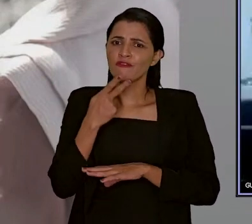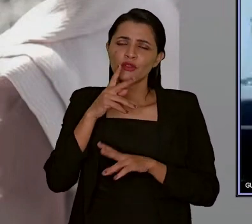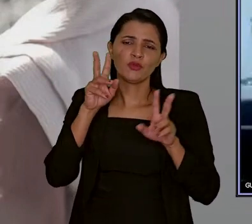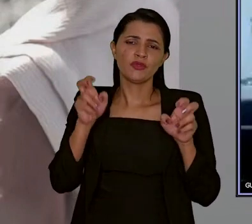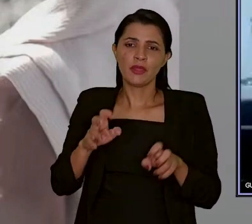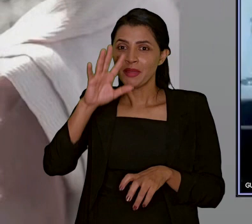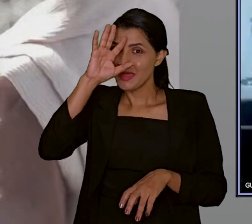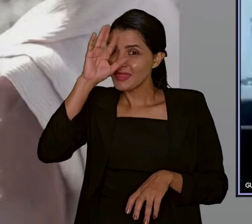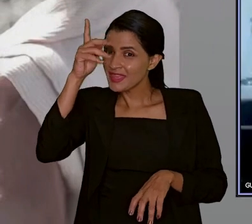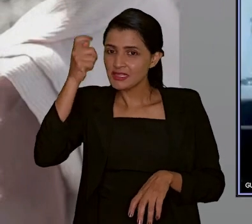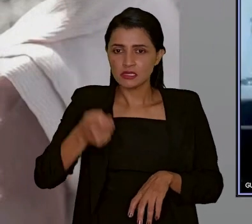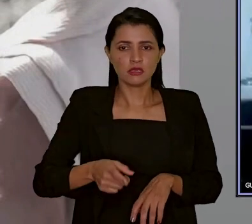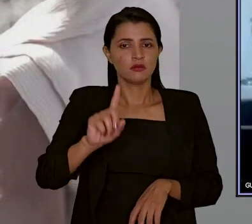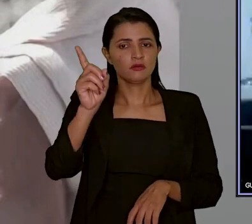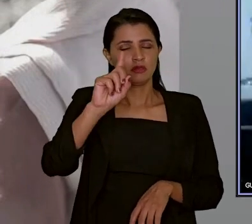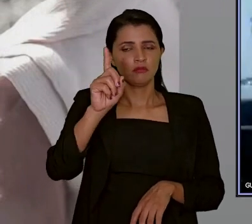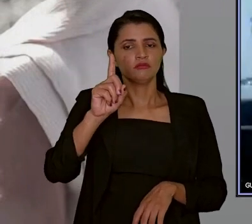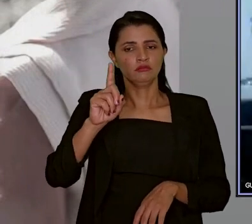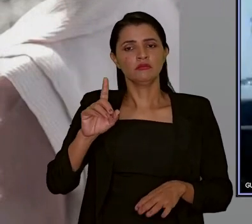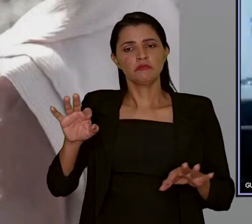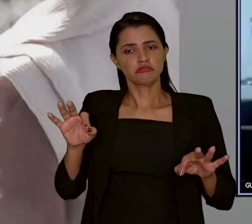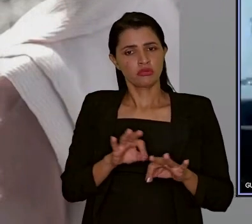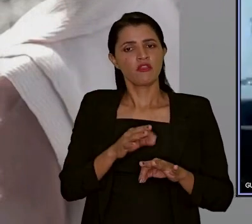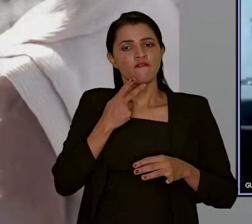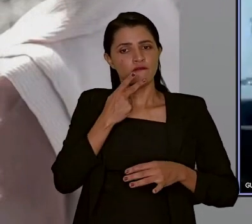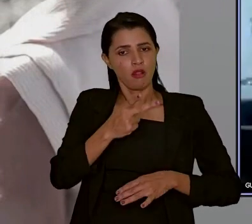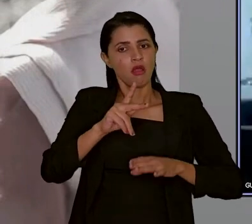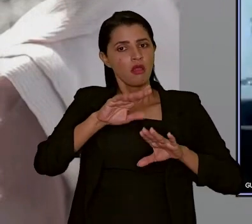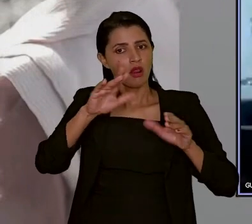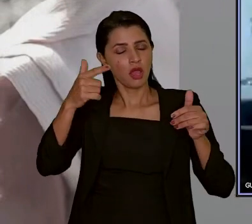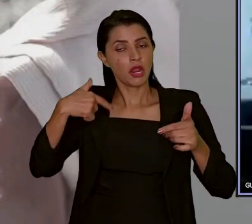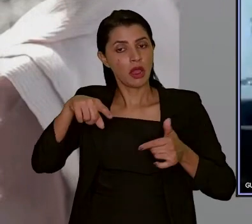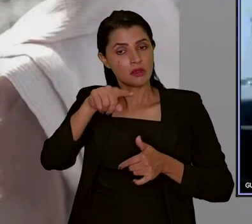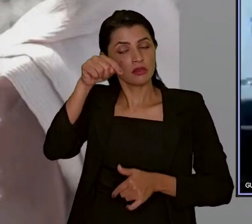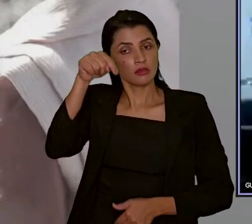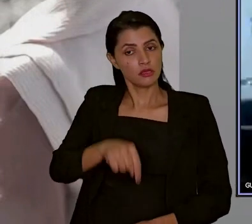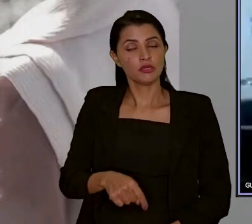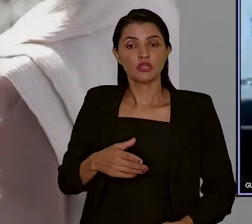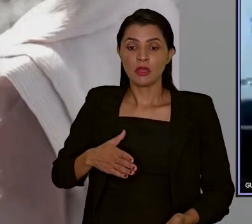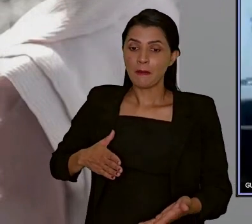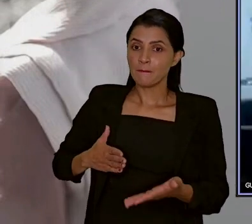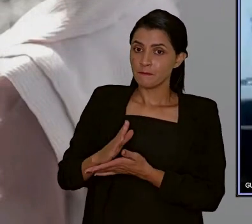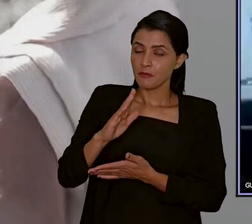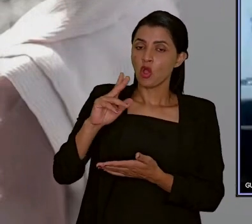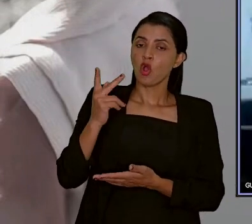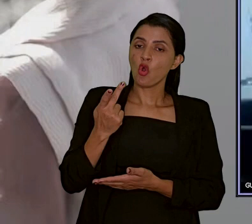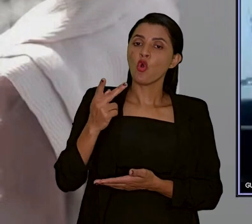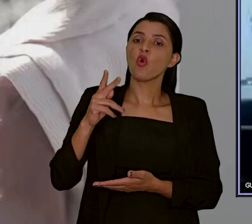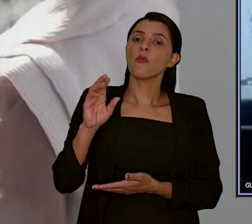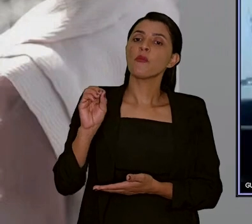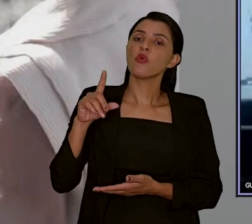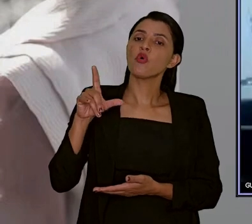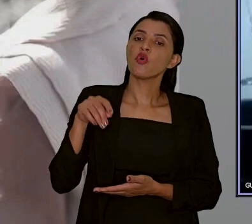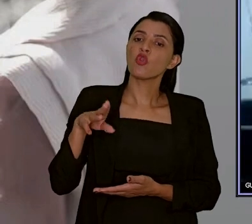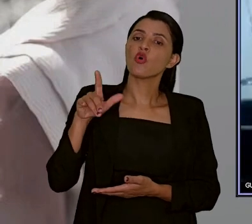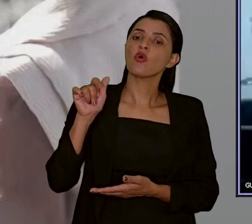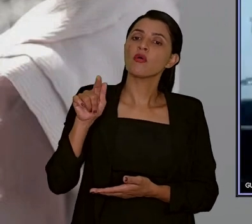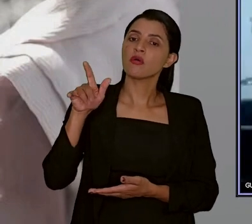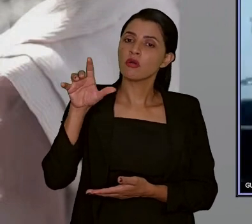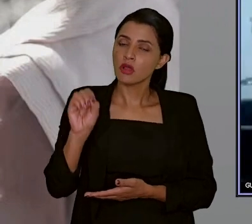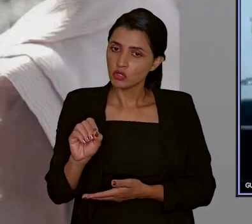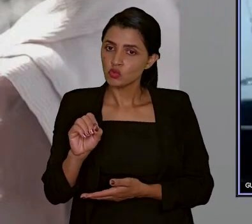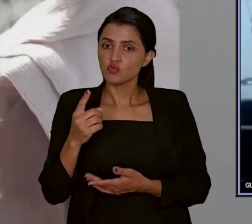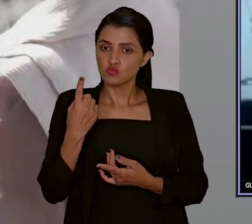eu queria deixar muito claro. Aqui nós estamos homologando algo que decorre de um acordo